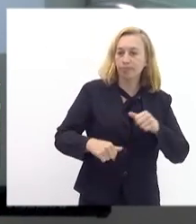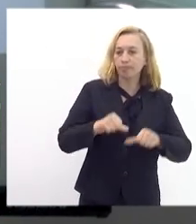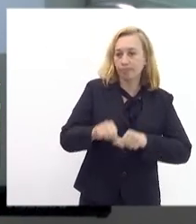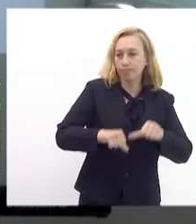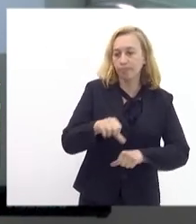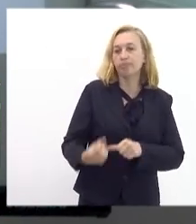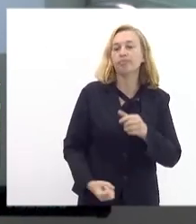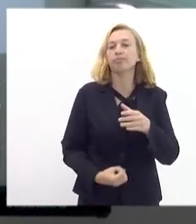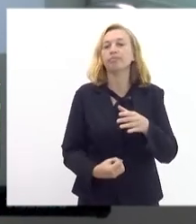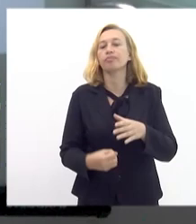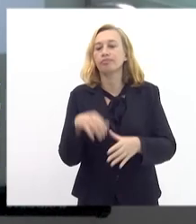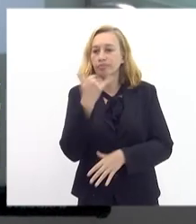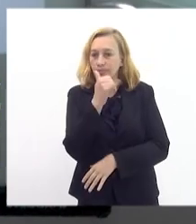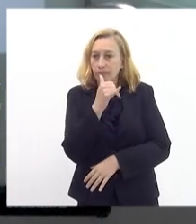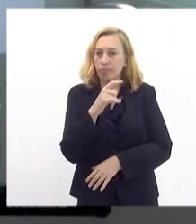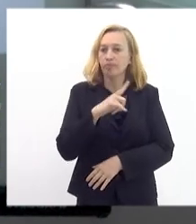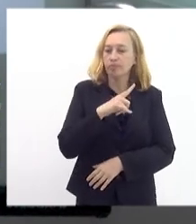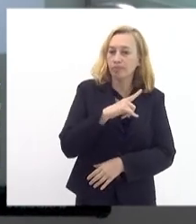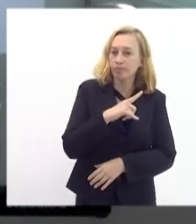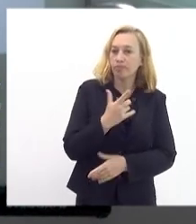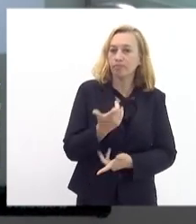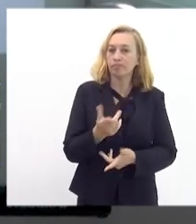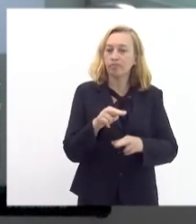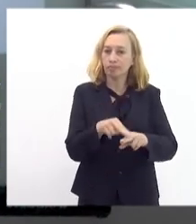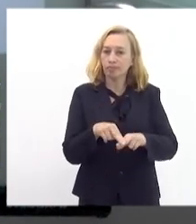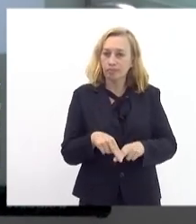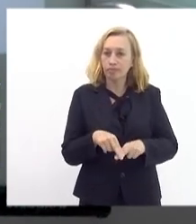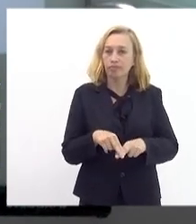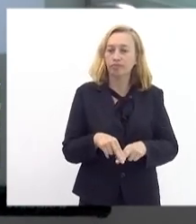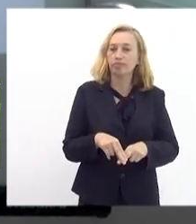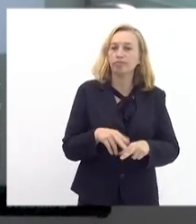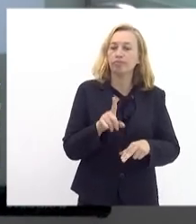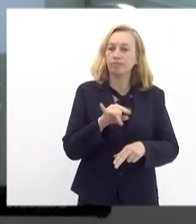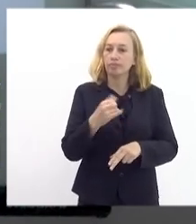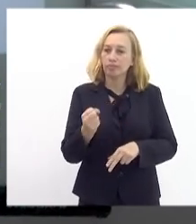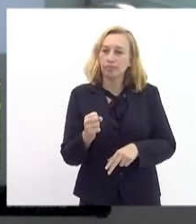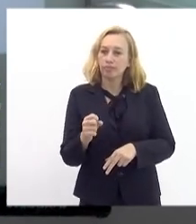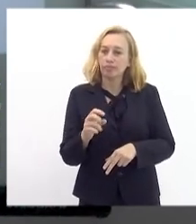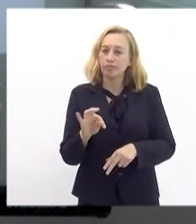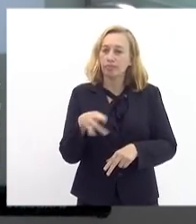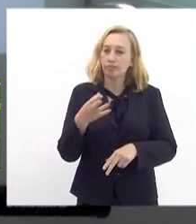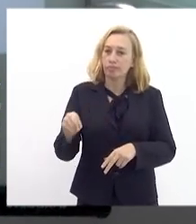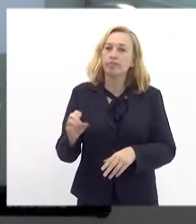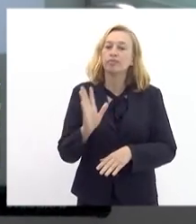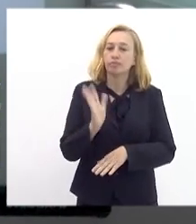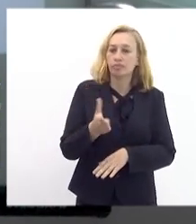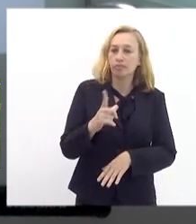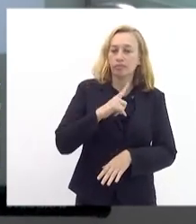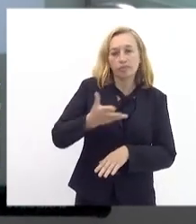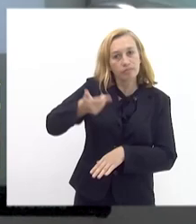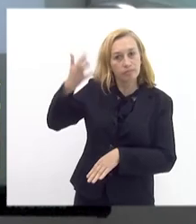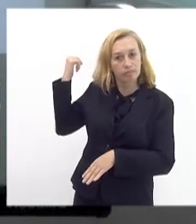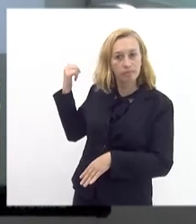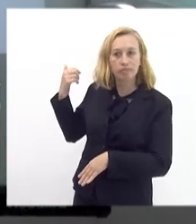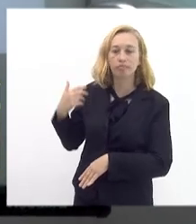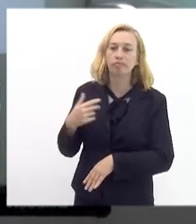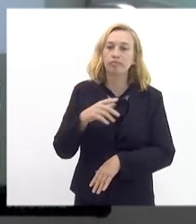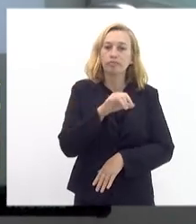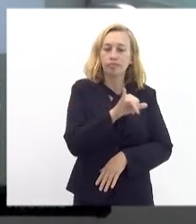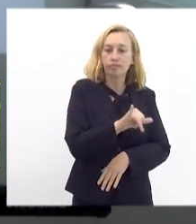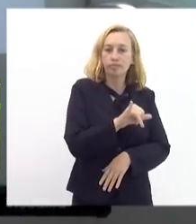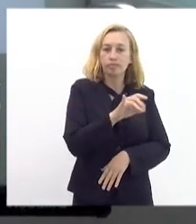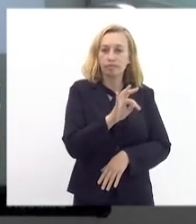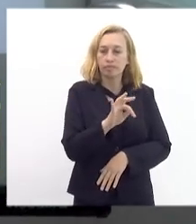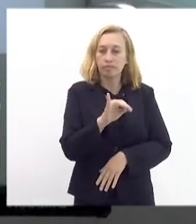Se tivermos um caso de contingência em linhas de transmissão Como já houve no passado Rios transmissão de Itaipu